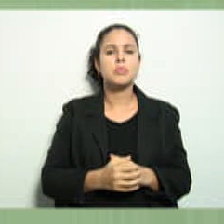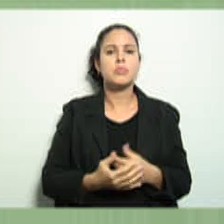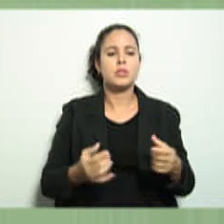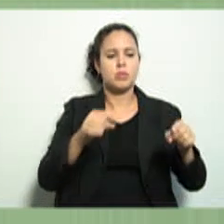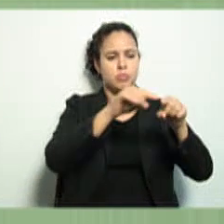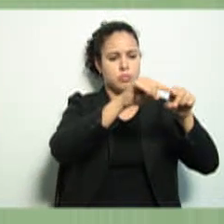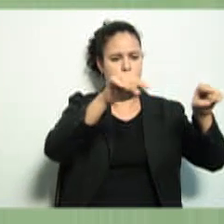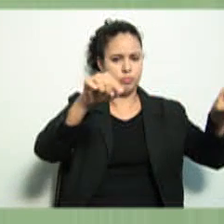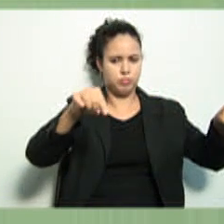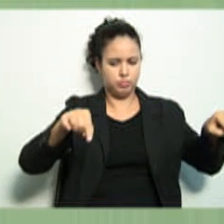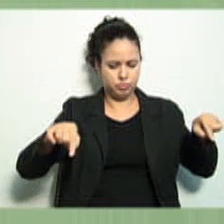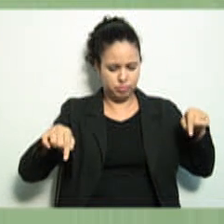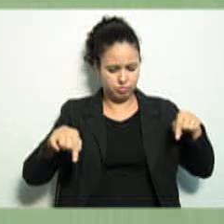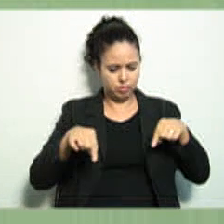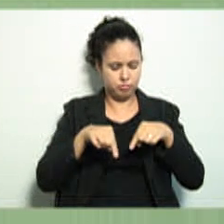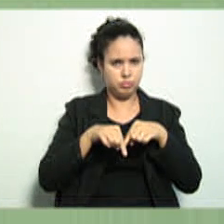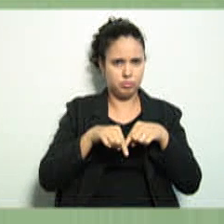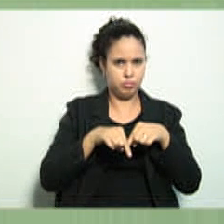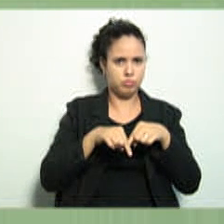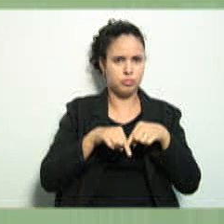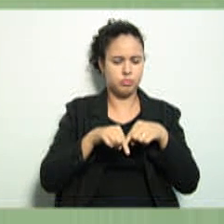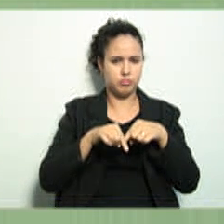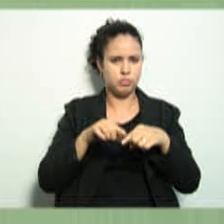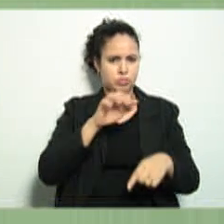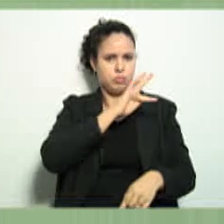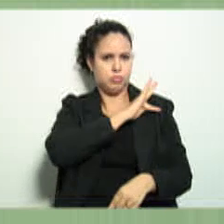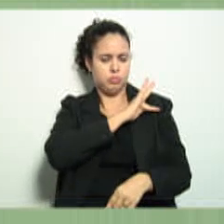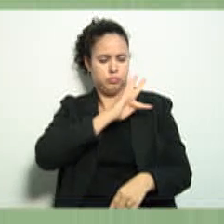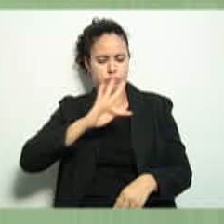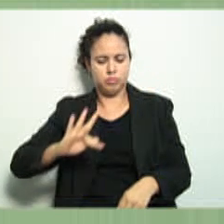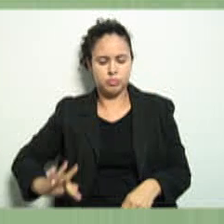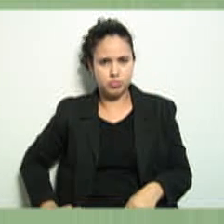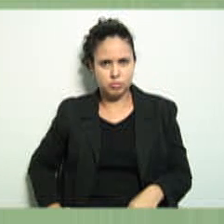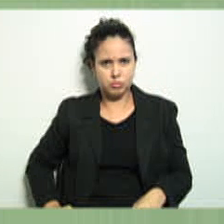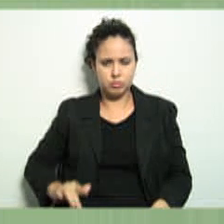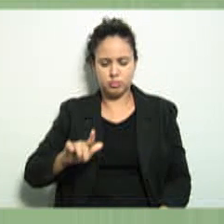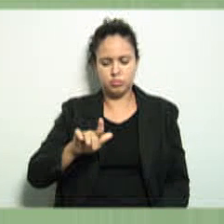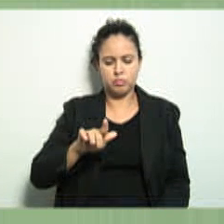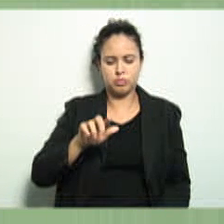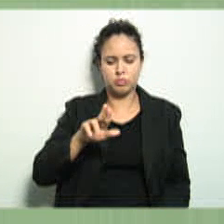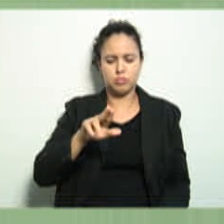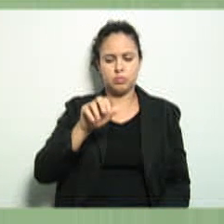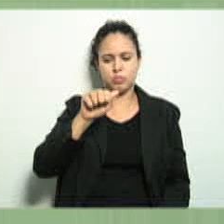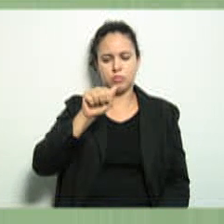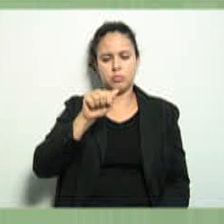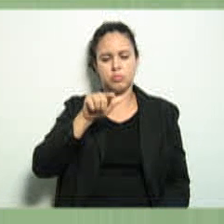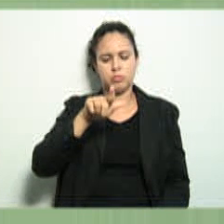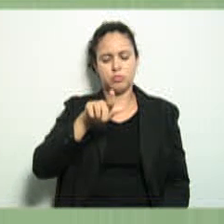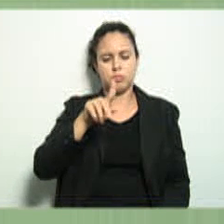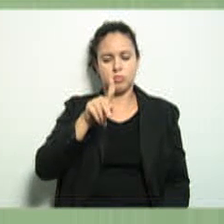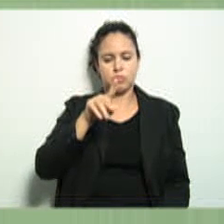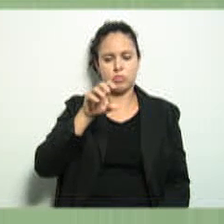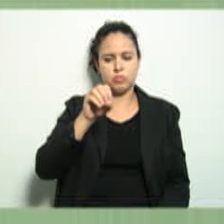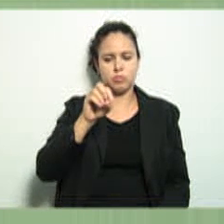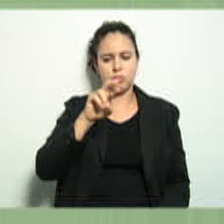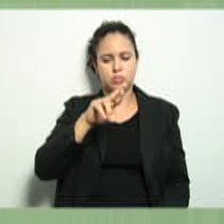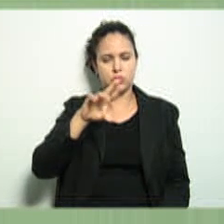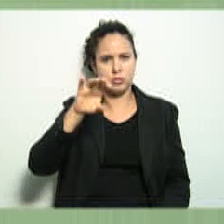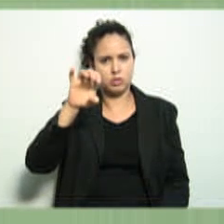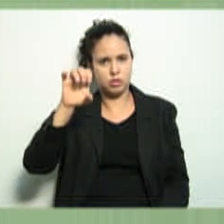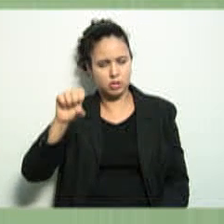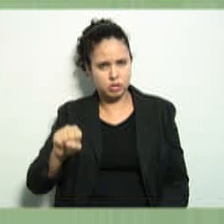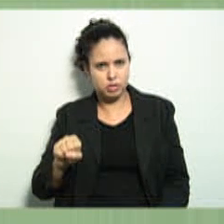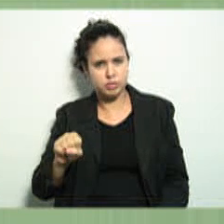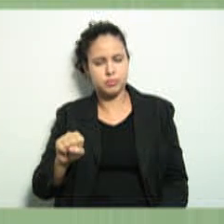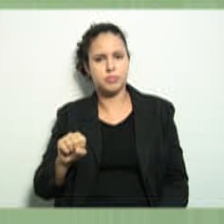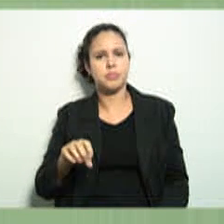território a Estado Federativo em 22 de dezembro de 1981, mostrando a importância do Estado para a nação.